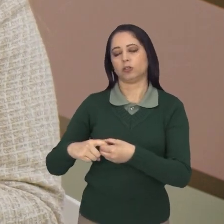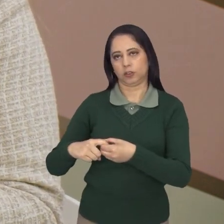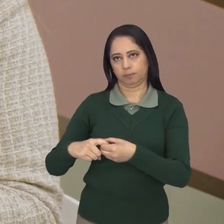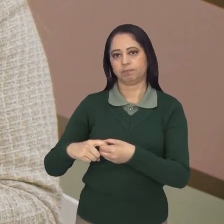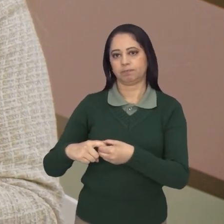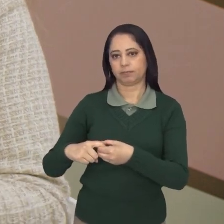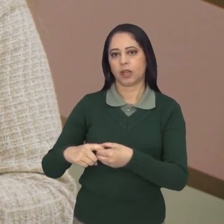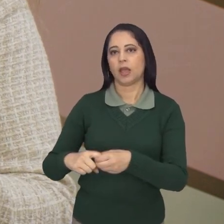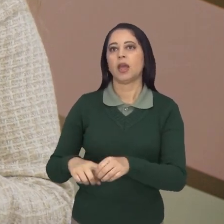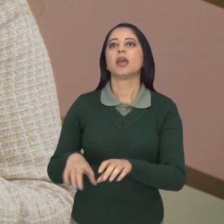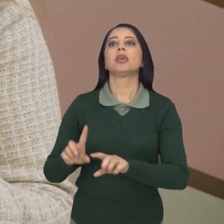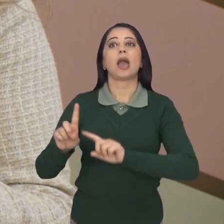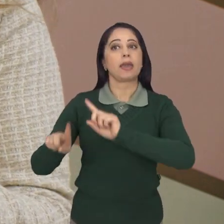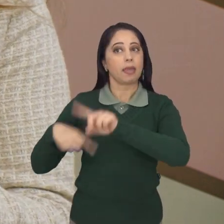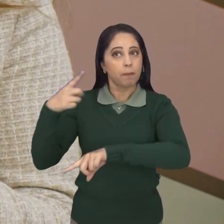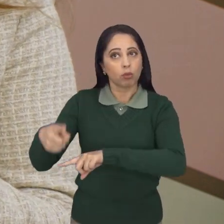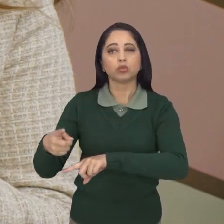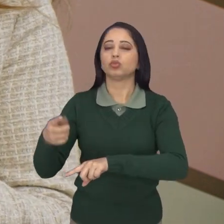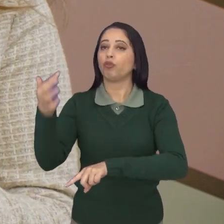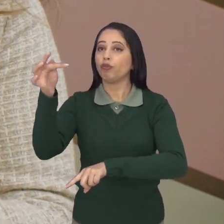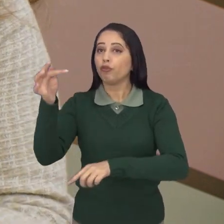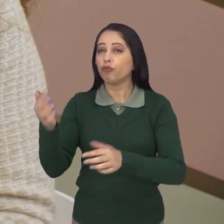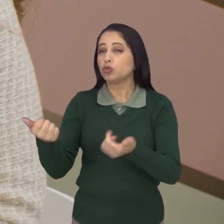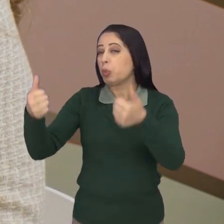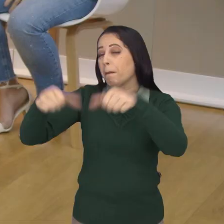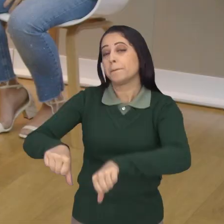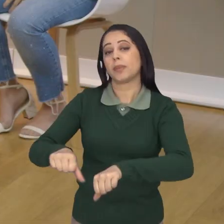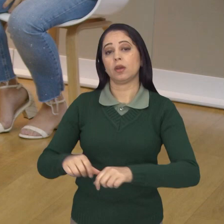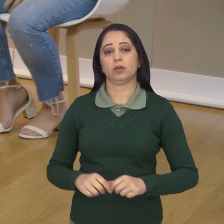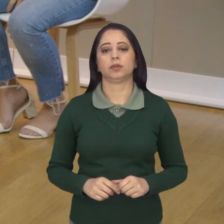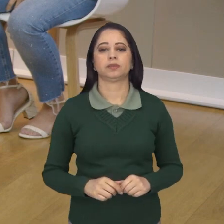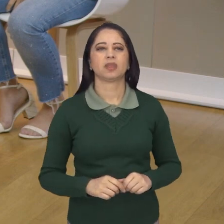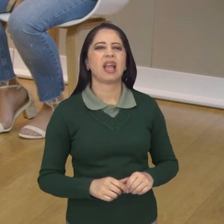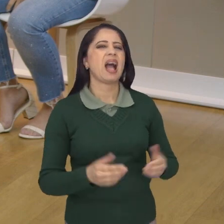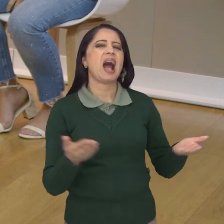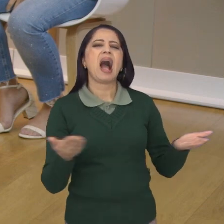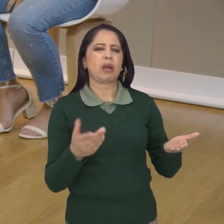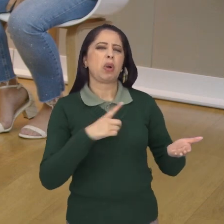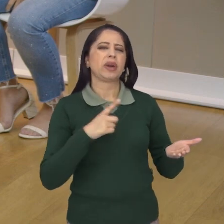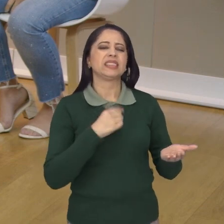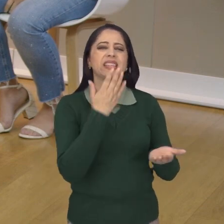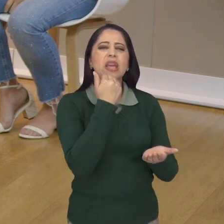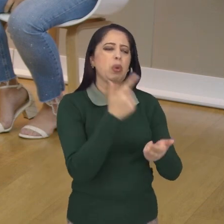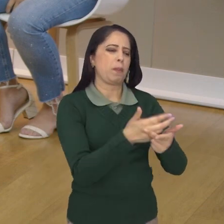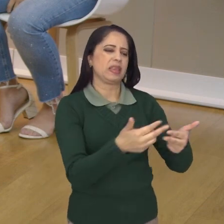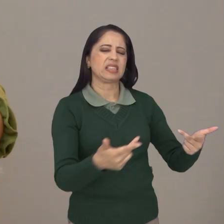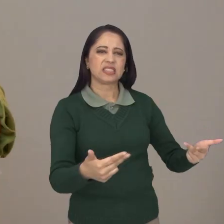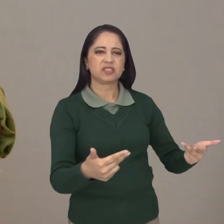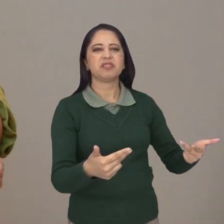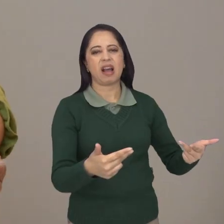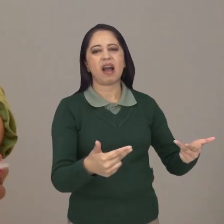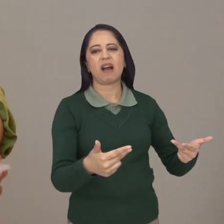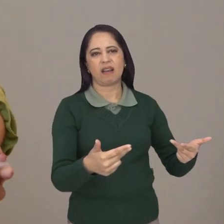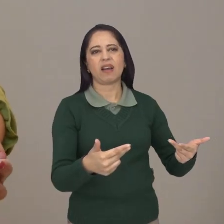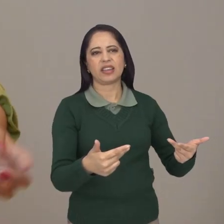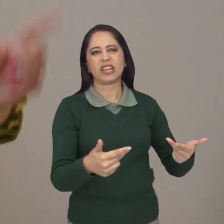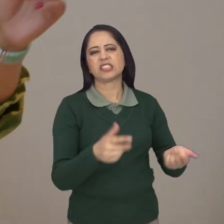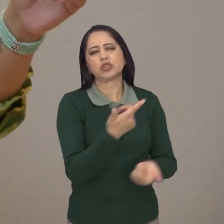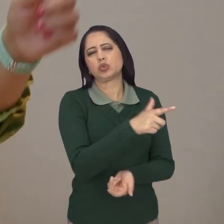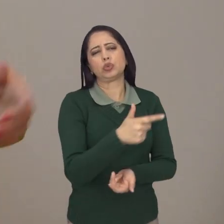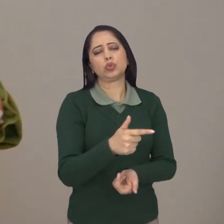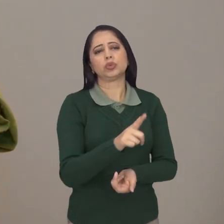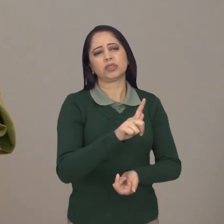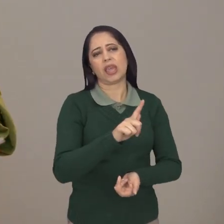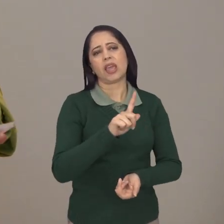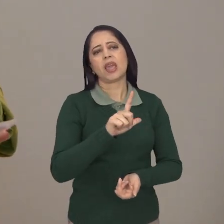inflamação crônico e que vai trazer sintomas mais tardiamente. Mas hoje em dia também tem vários alimentos voltados para os celíacos, né? Então, até assim,